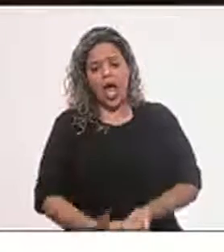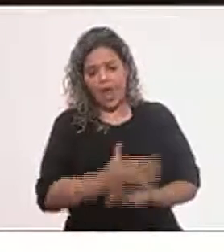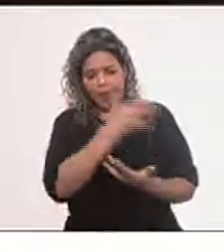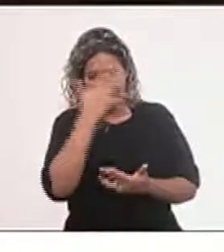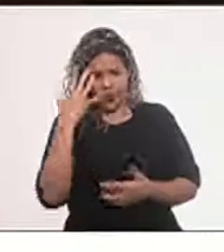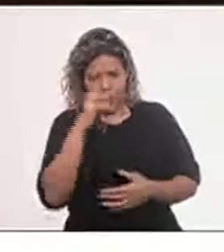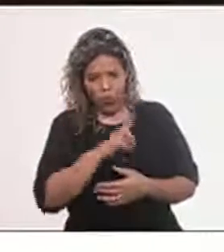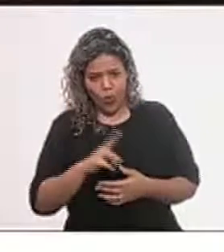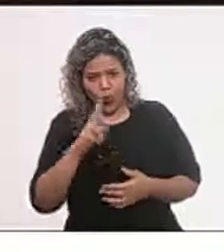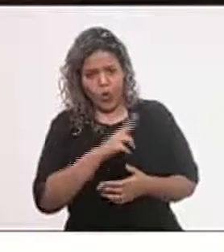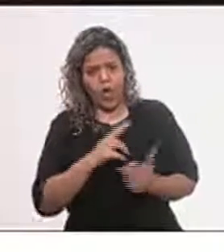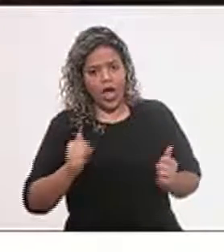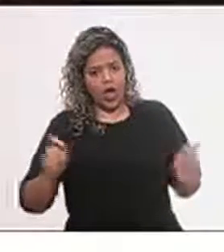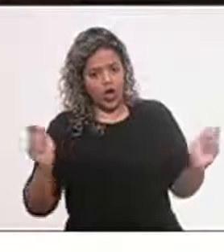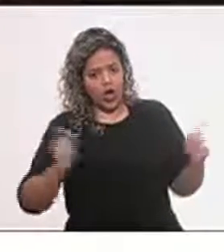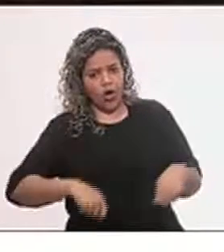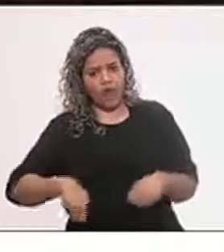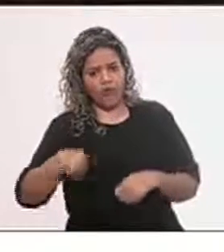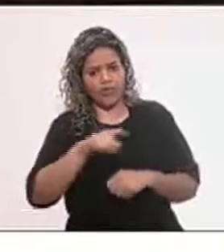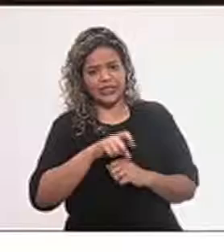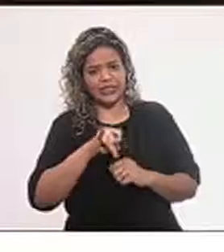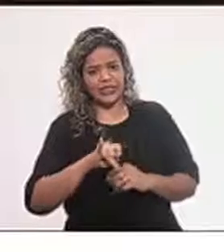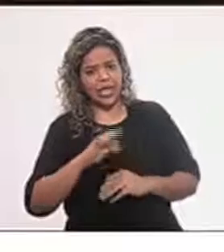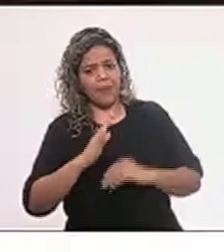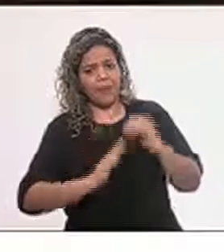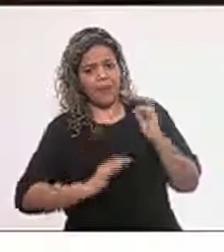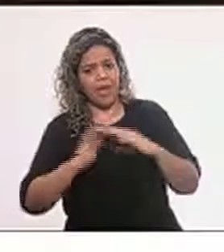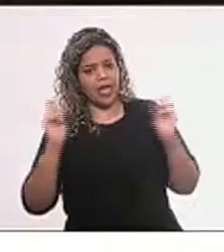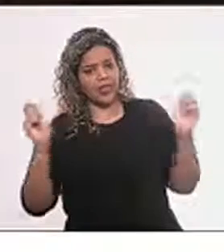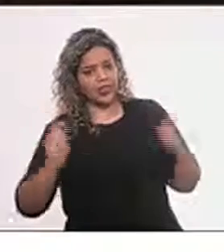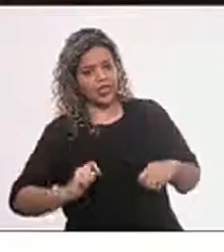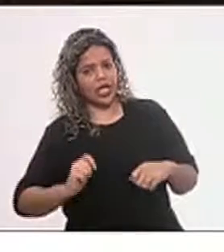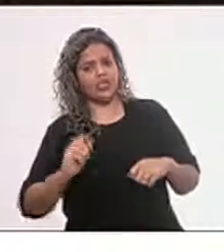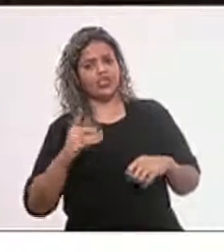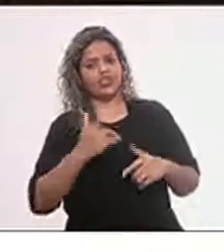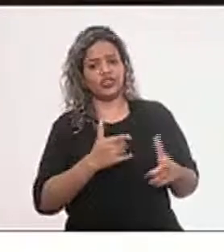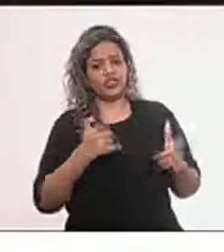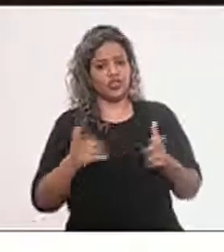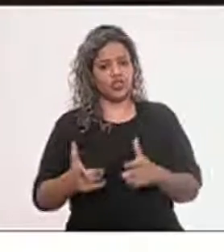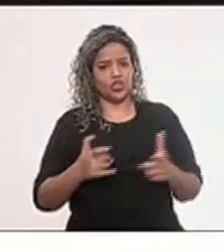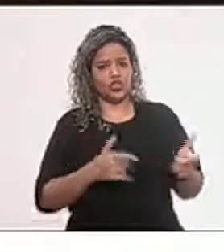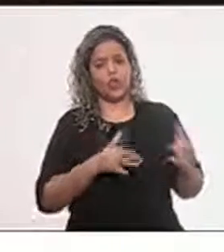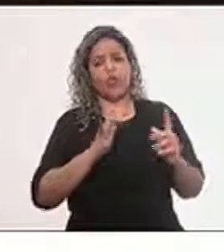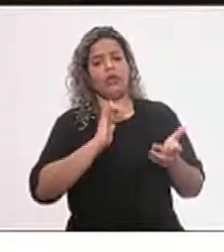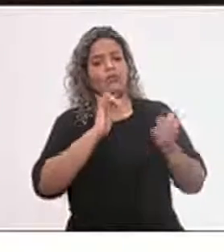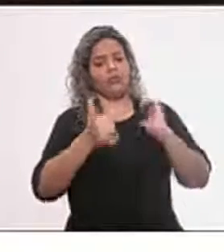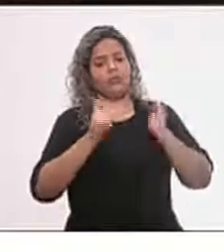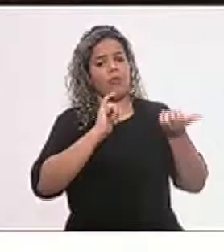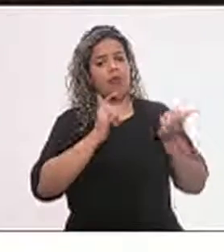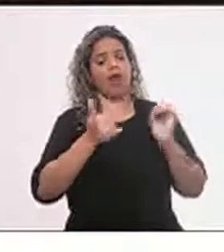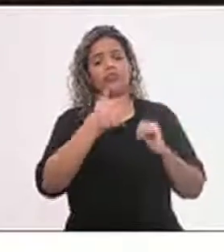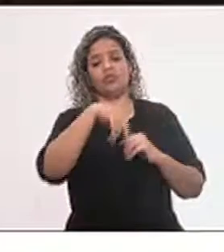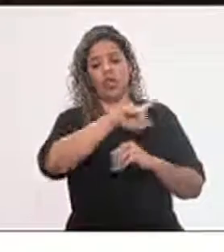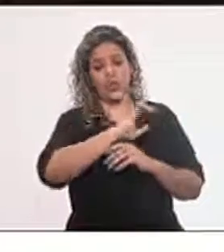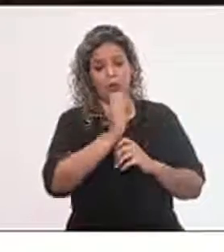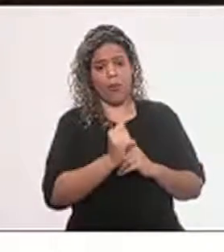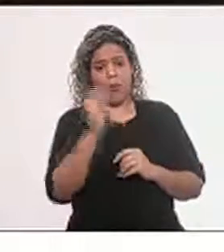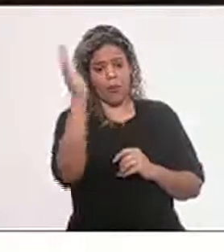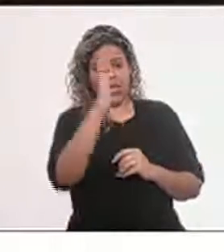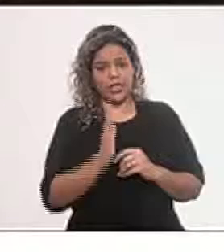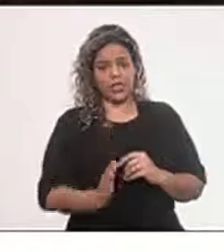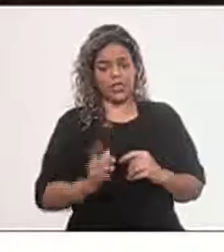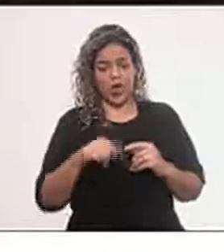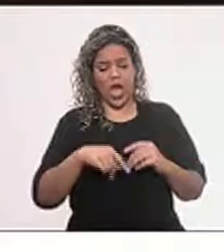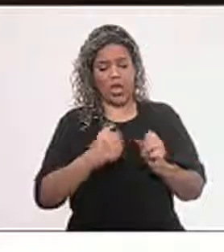possuidor deva comprovar ser praticante do tiro esportivo. No Brasil, senhor